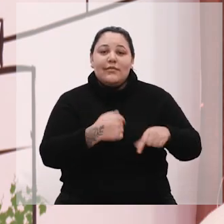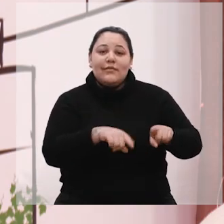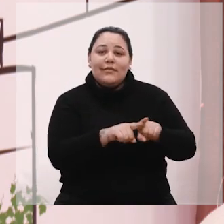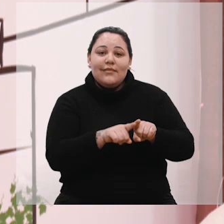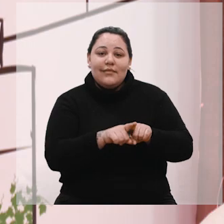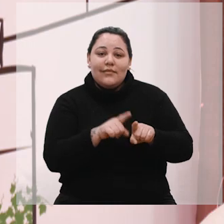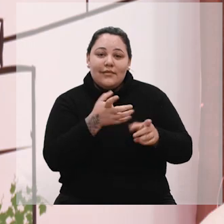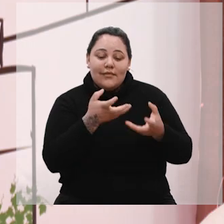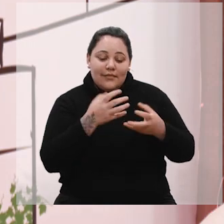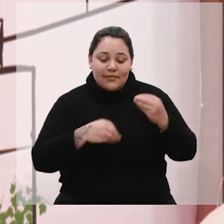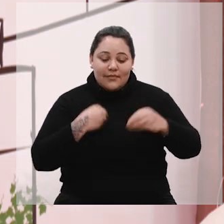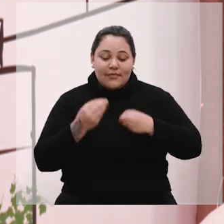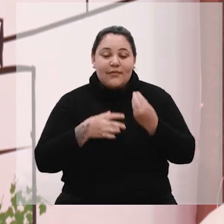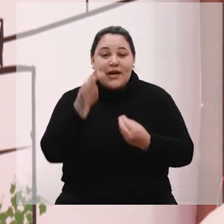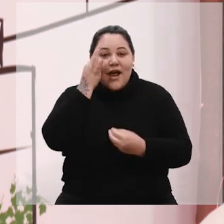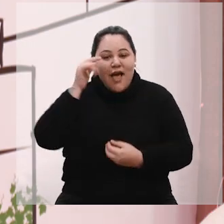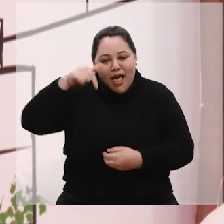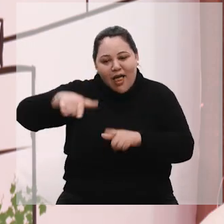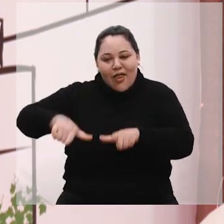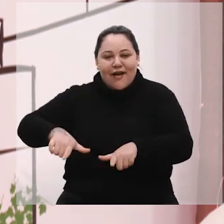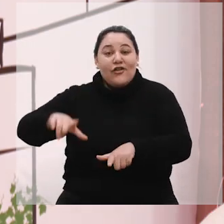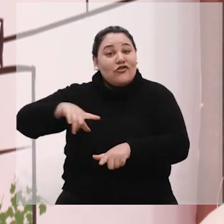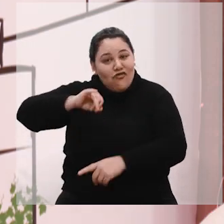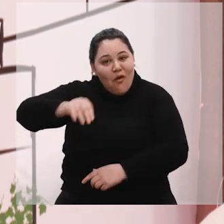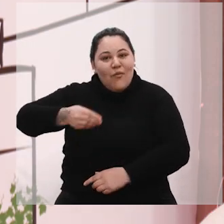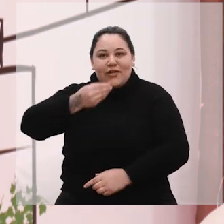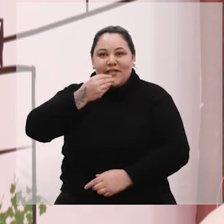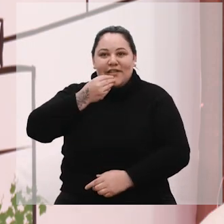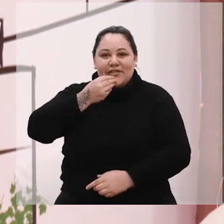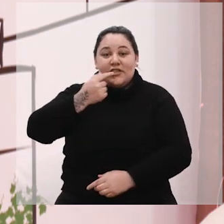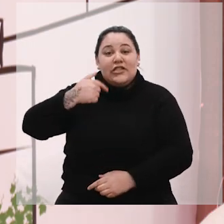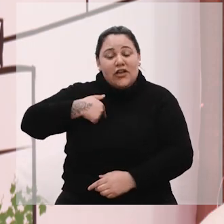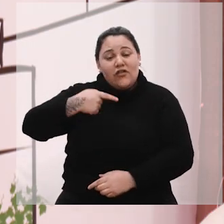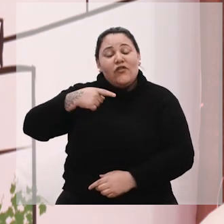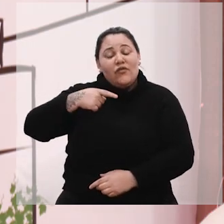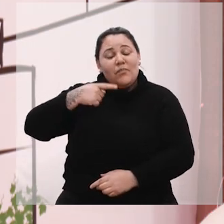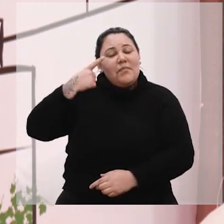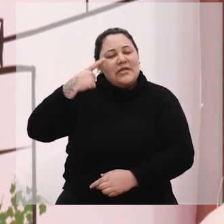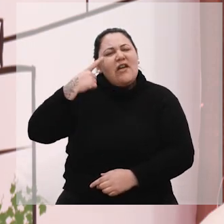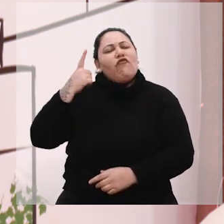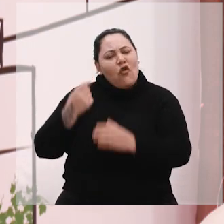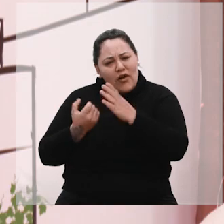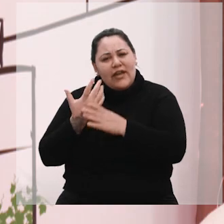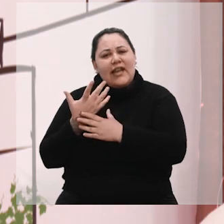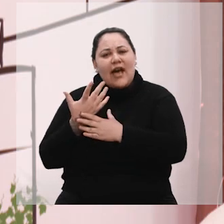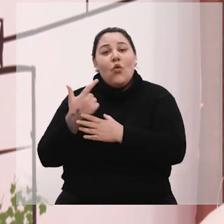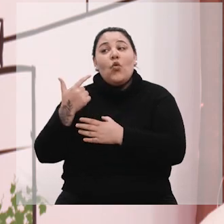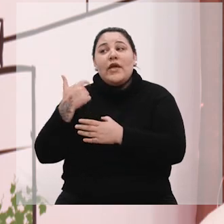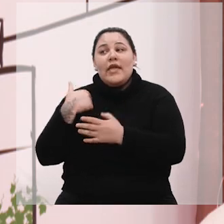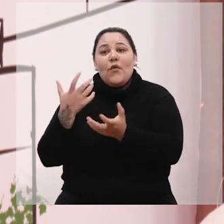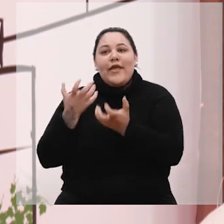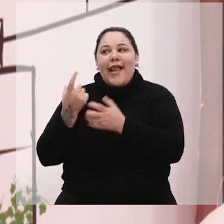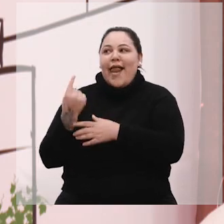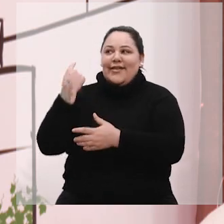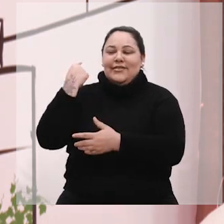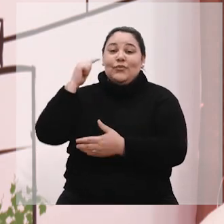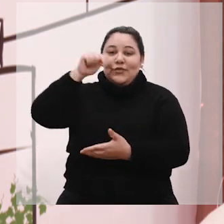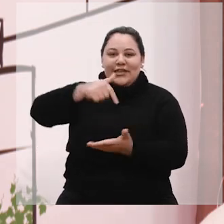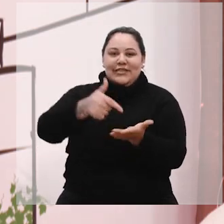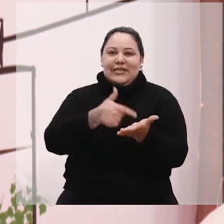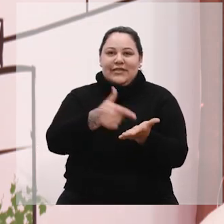me sentir lá. E aí, quando eu tive a oportunidade de ir, eu decidi que eu faria isso pelas outras pessoas. Então, neste